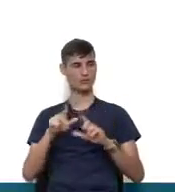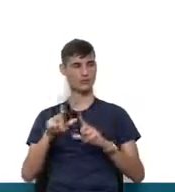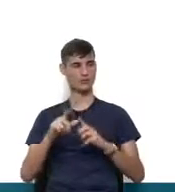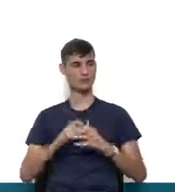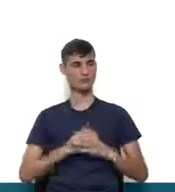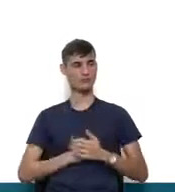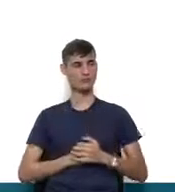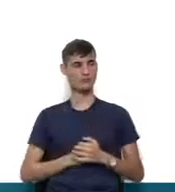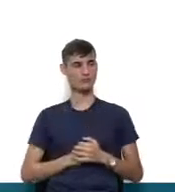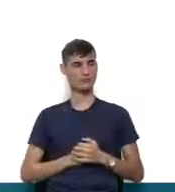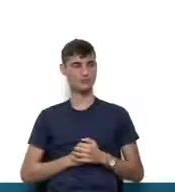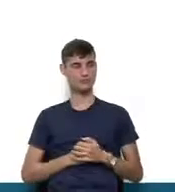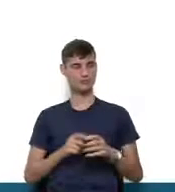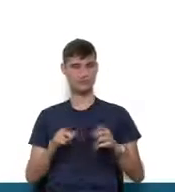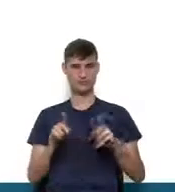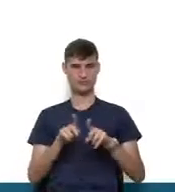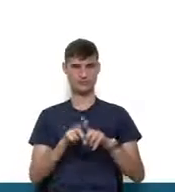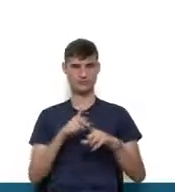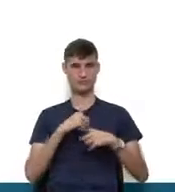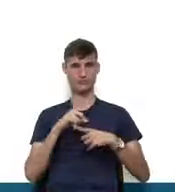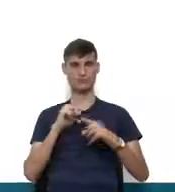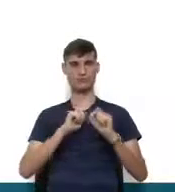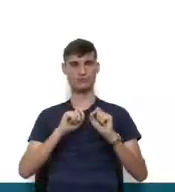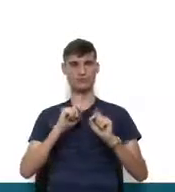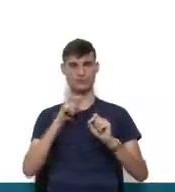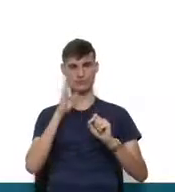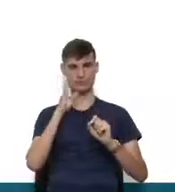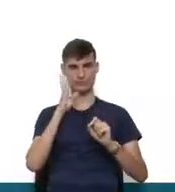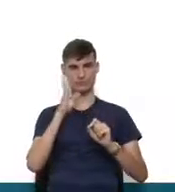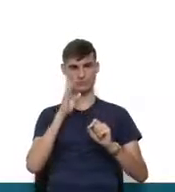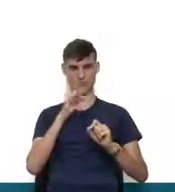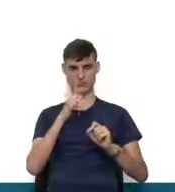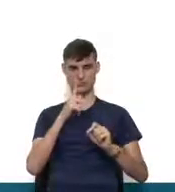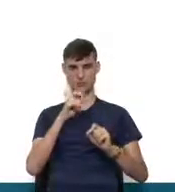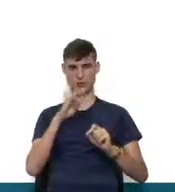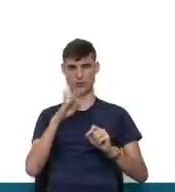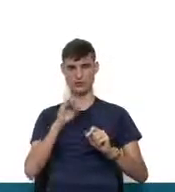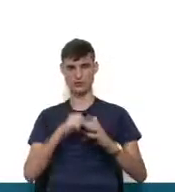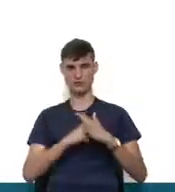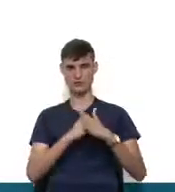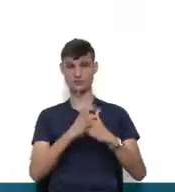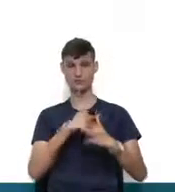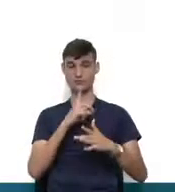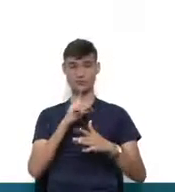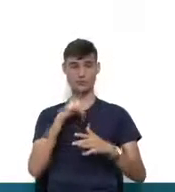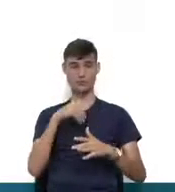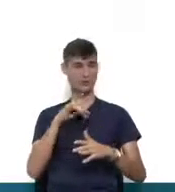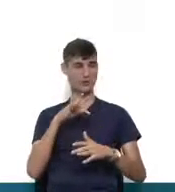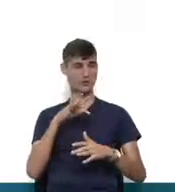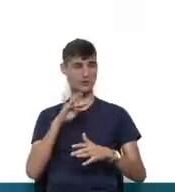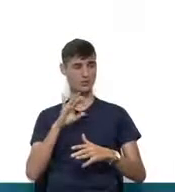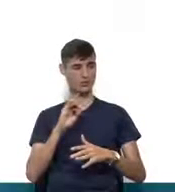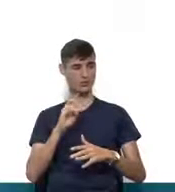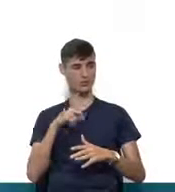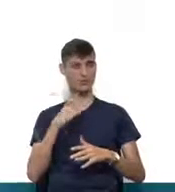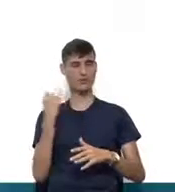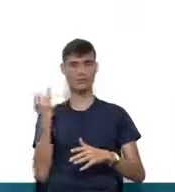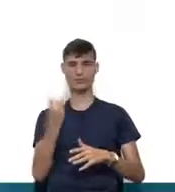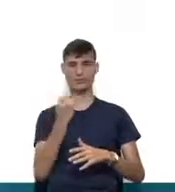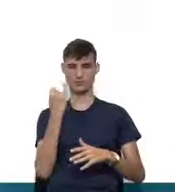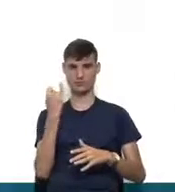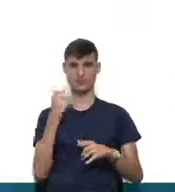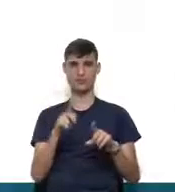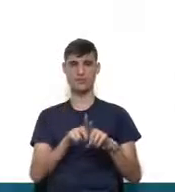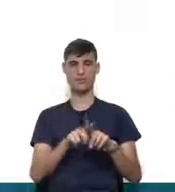Além dela, nós temos que considerar o seguinte, pensando na série de potência, que o domínio, isso aqui é um fato bem